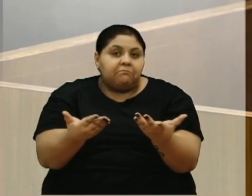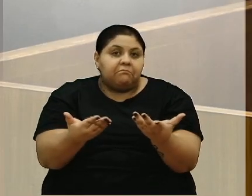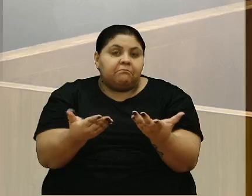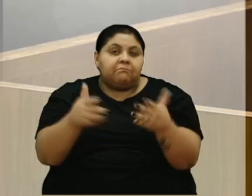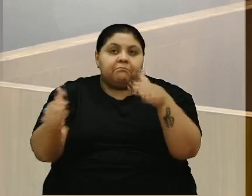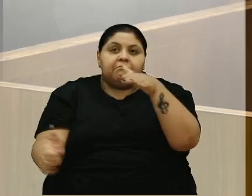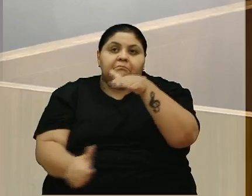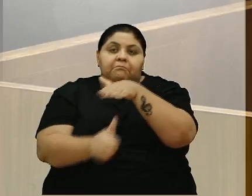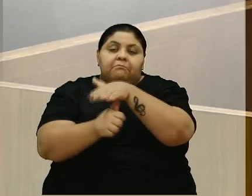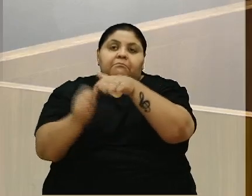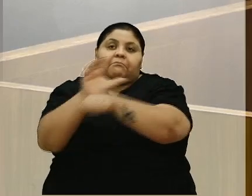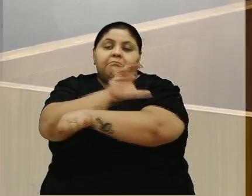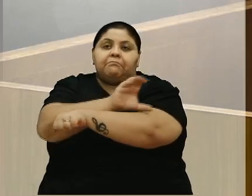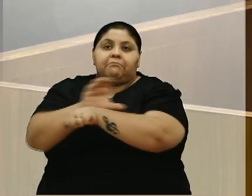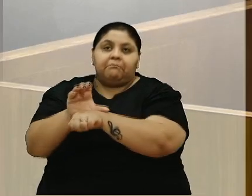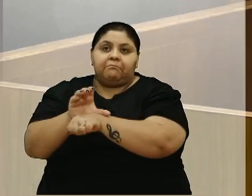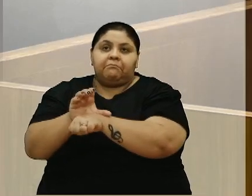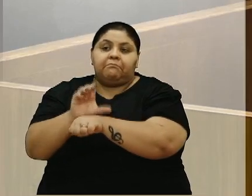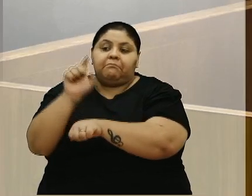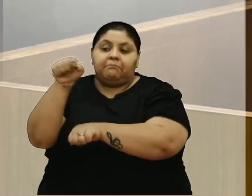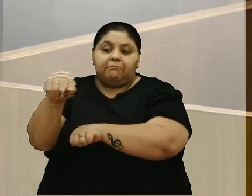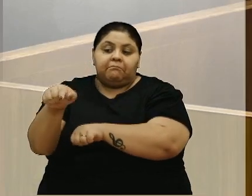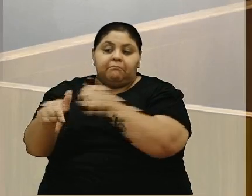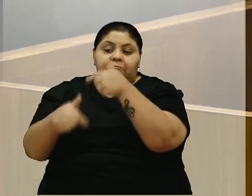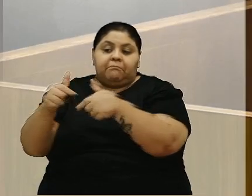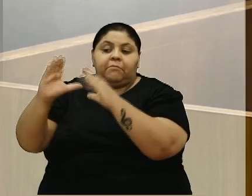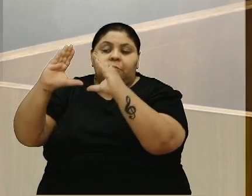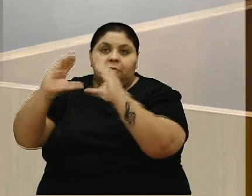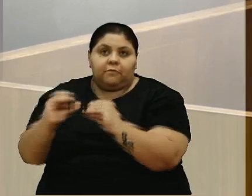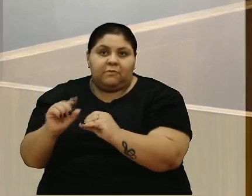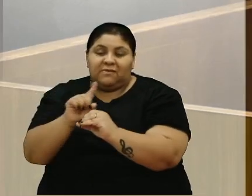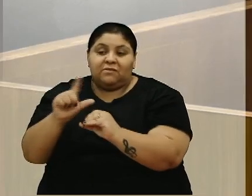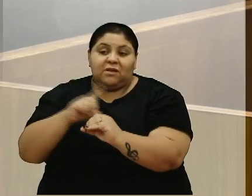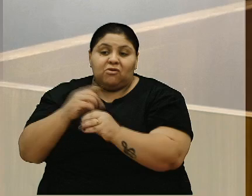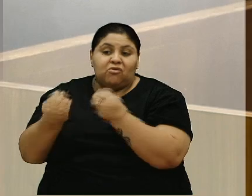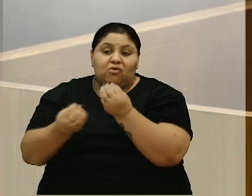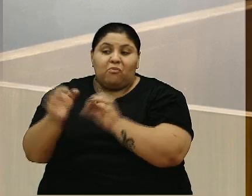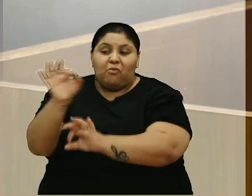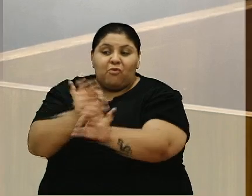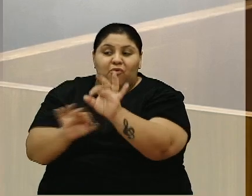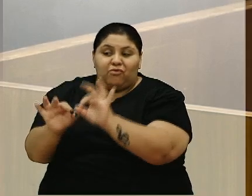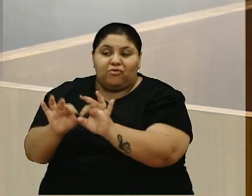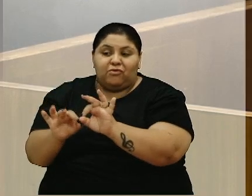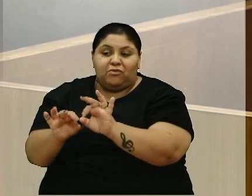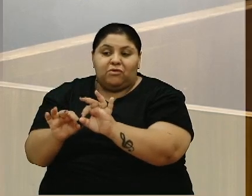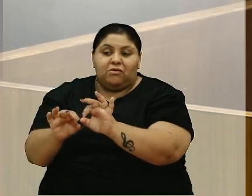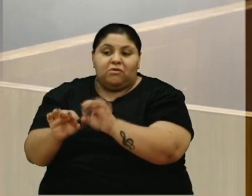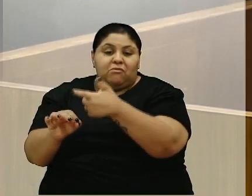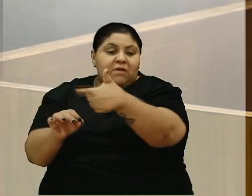diz que os cursos do Campus 8 funcionam à noite e não há como acomodá-los nos campos sede